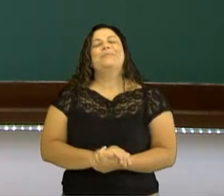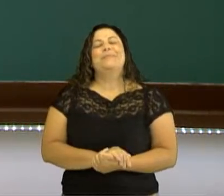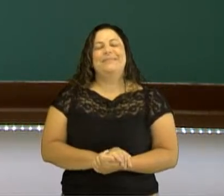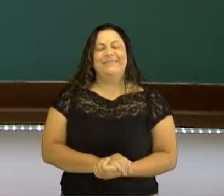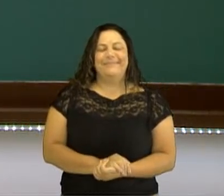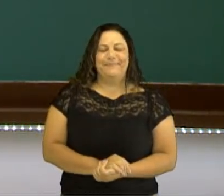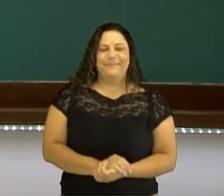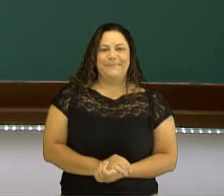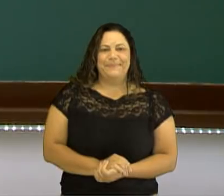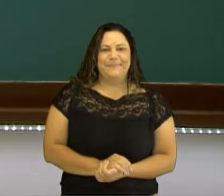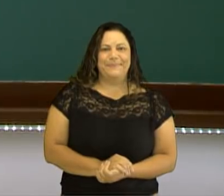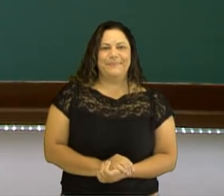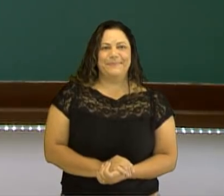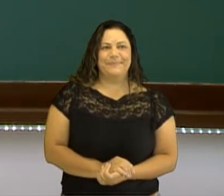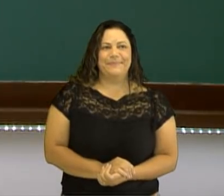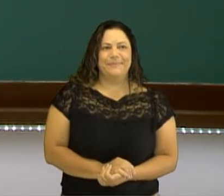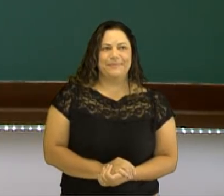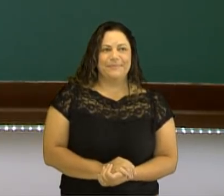nossa saúde.